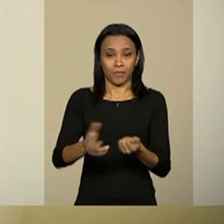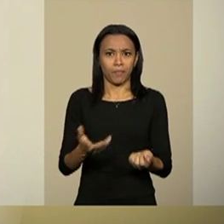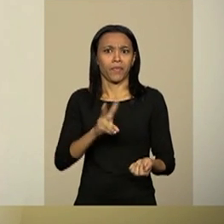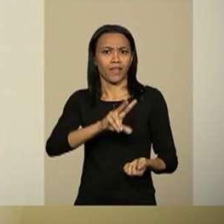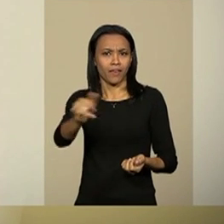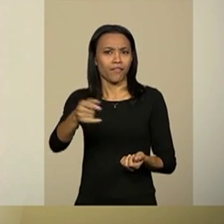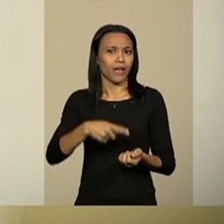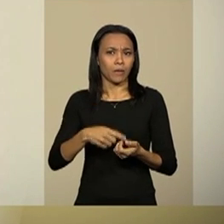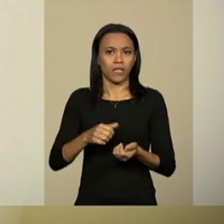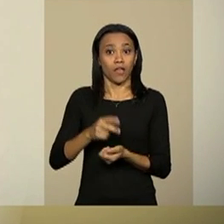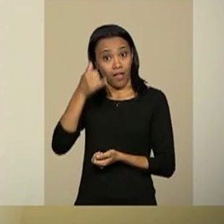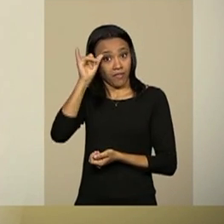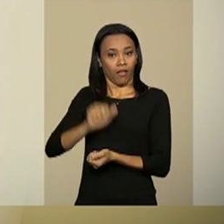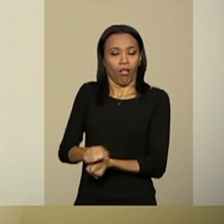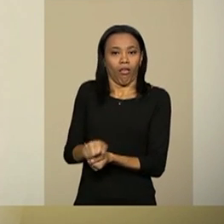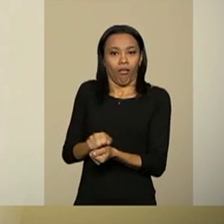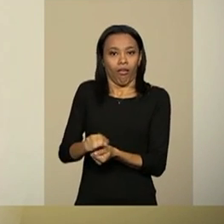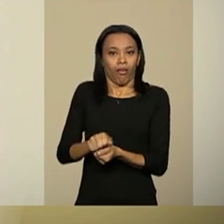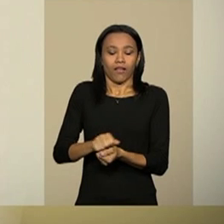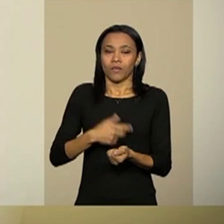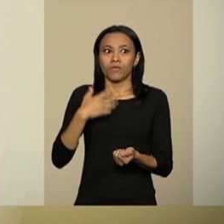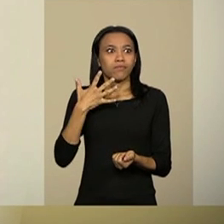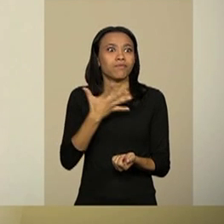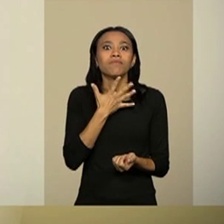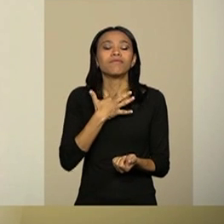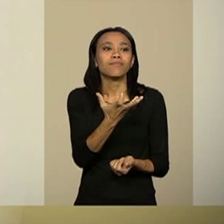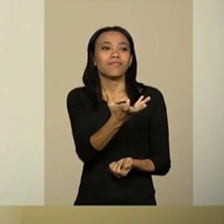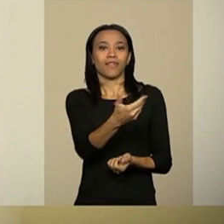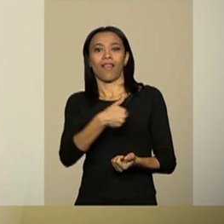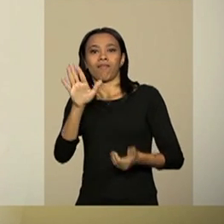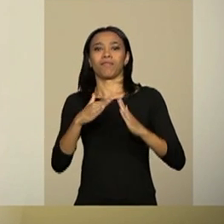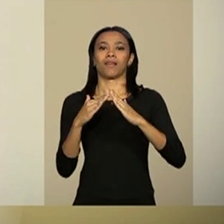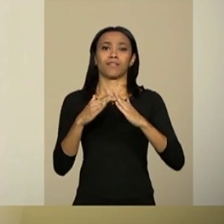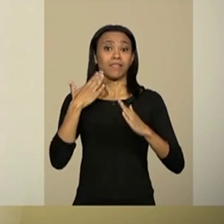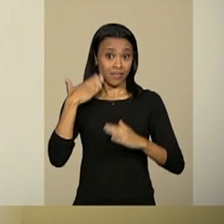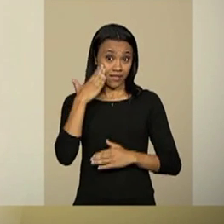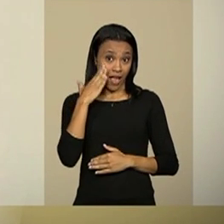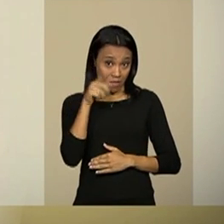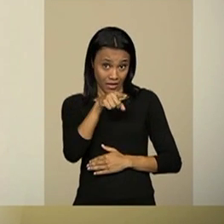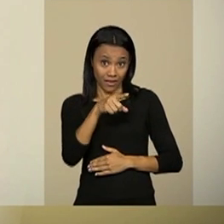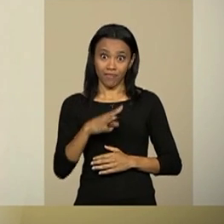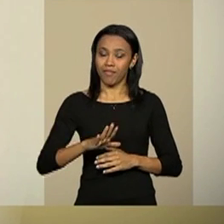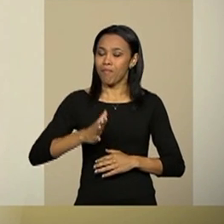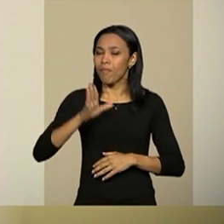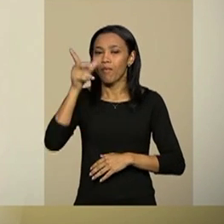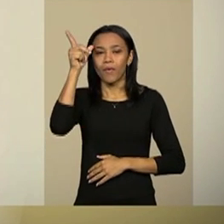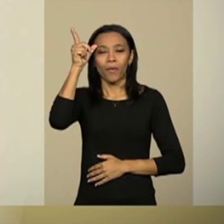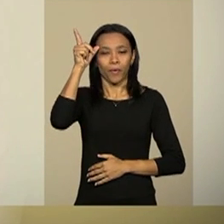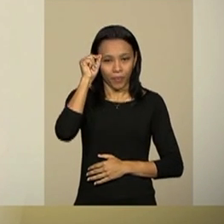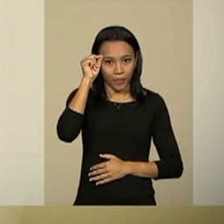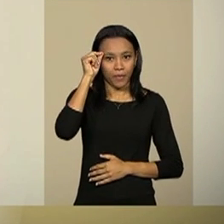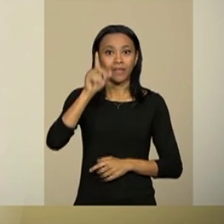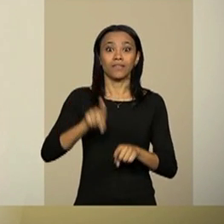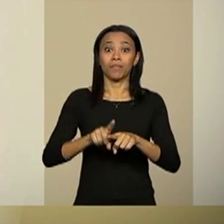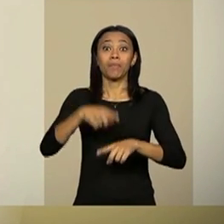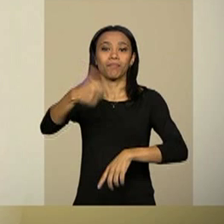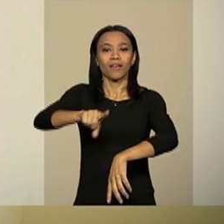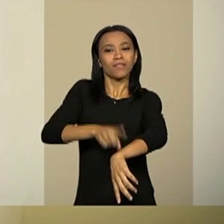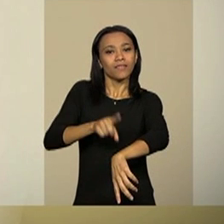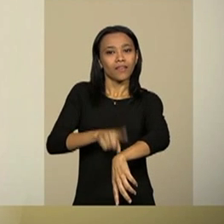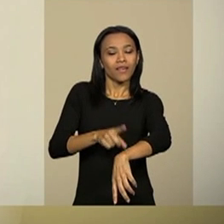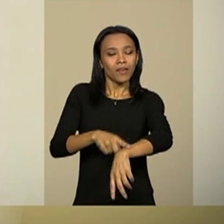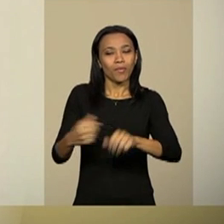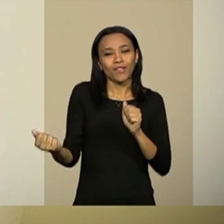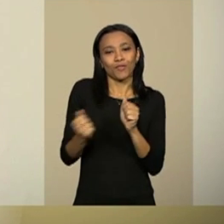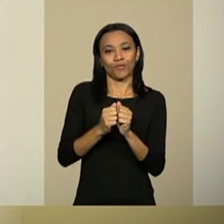que vai retirar do tanque doida pra levar pra casa porque ela sabe que aquilo vai dar mais conforto e mais tempo para